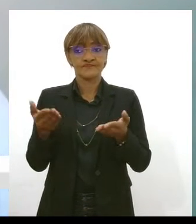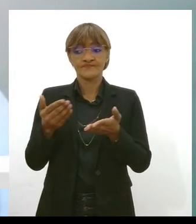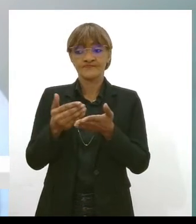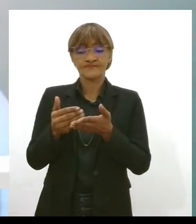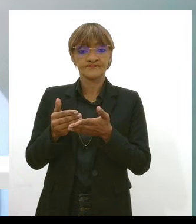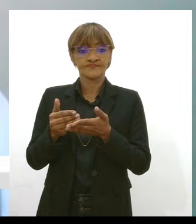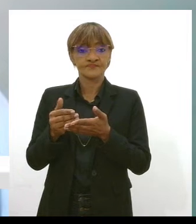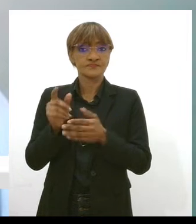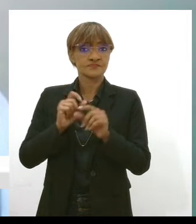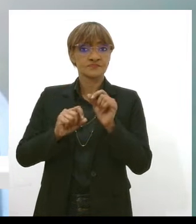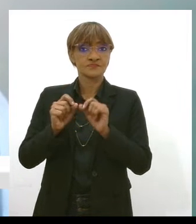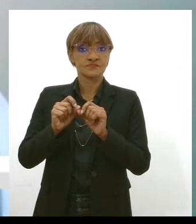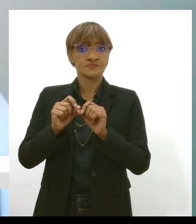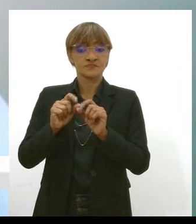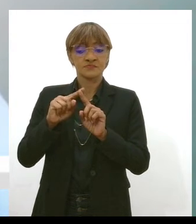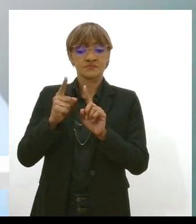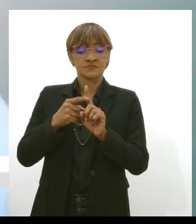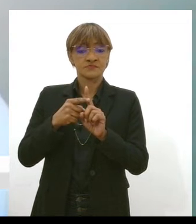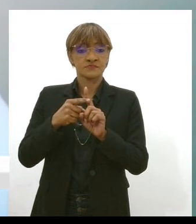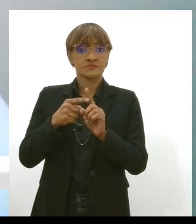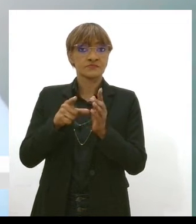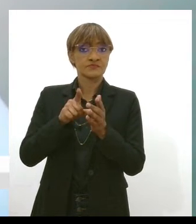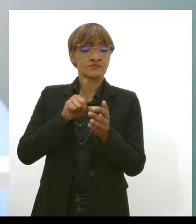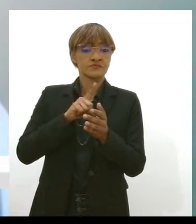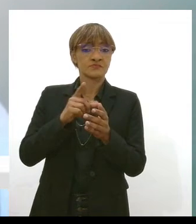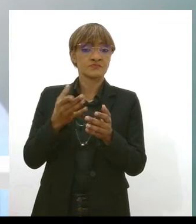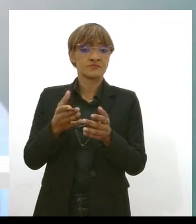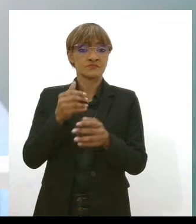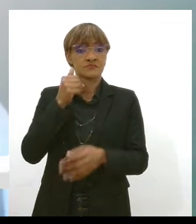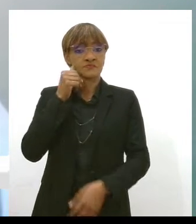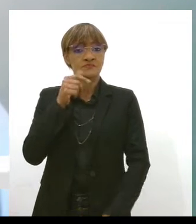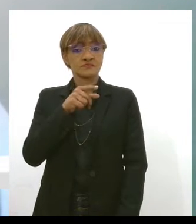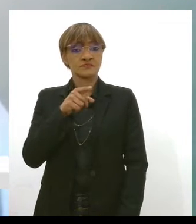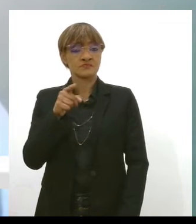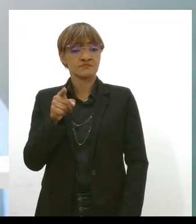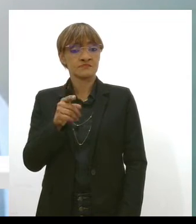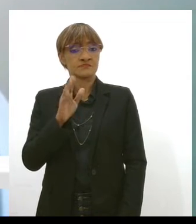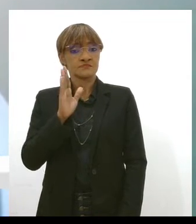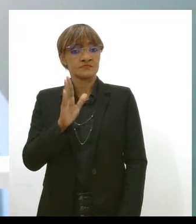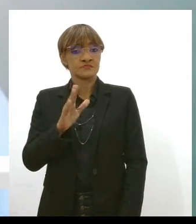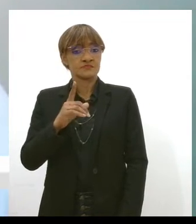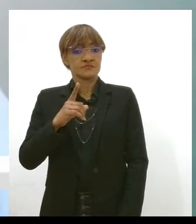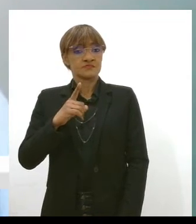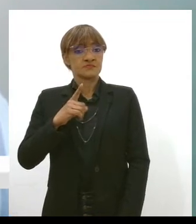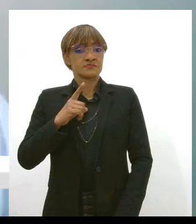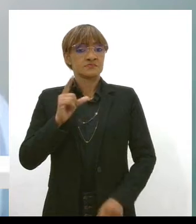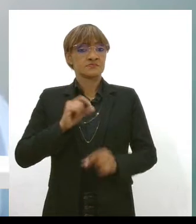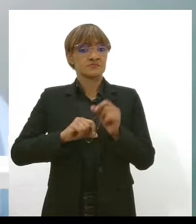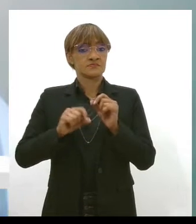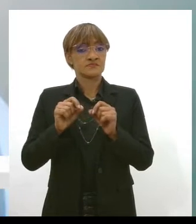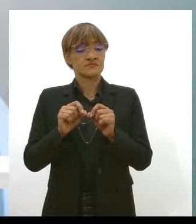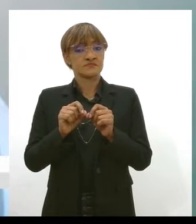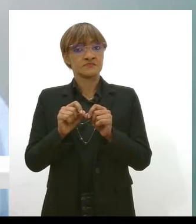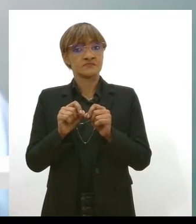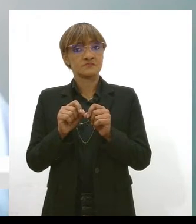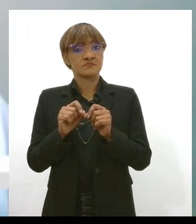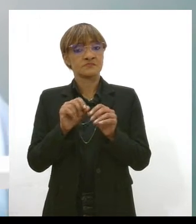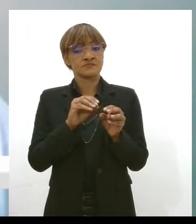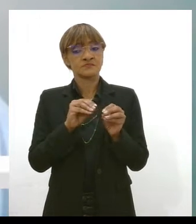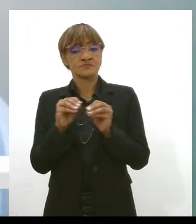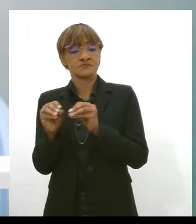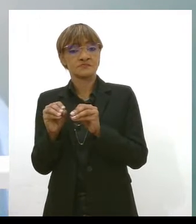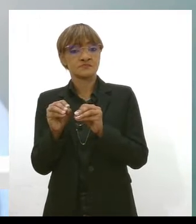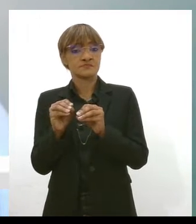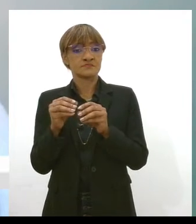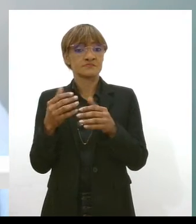também, por outro lado, optando em gestar um pouco mais tarde. Talvez, sim, sim, sim. Leve questão de